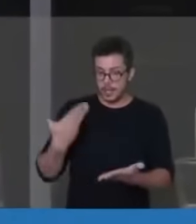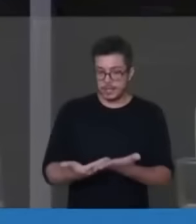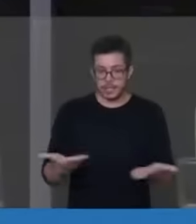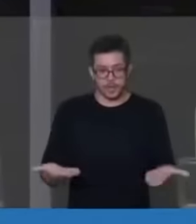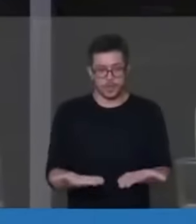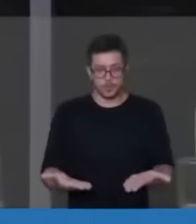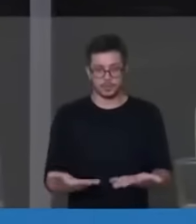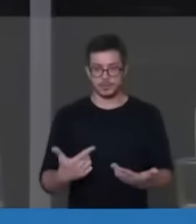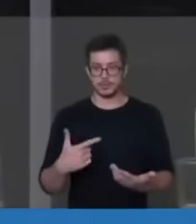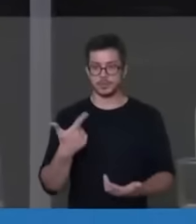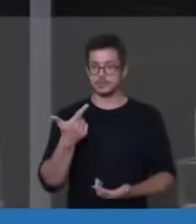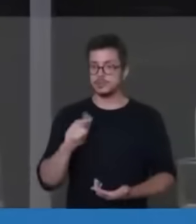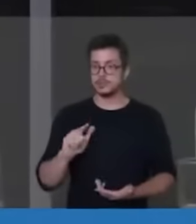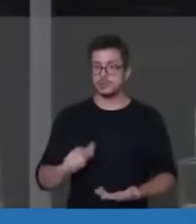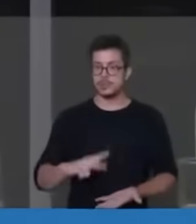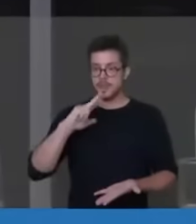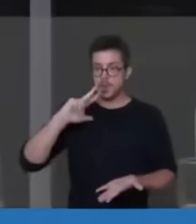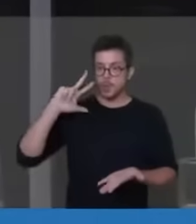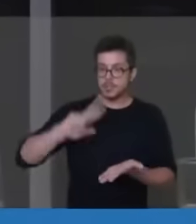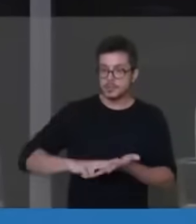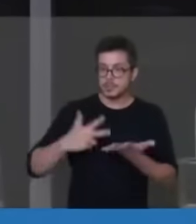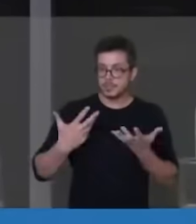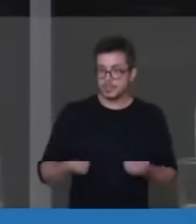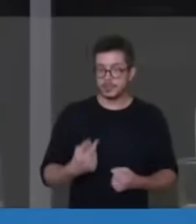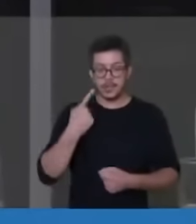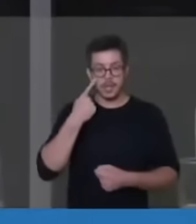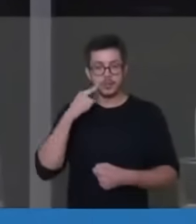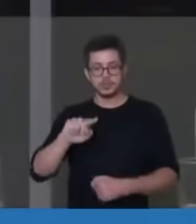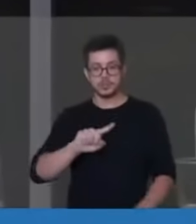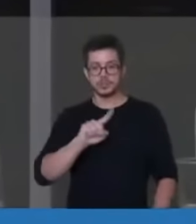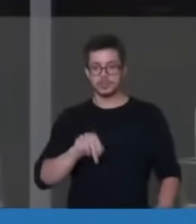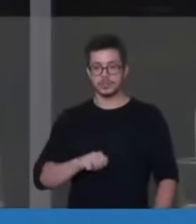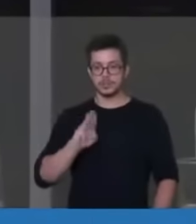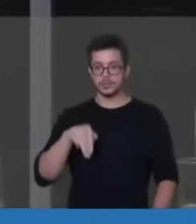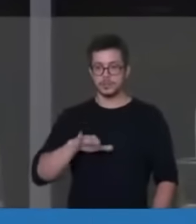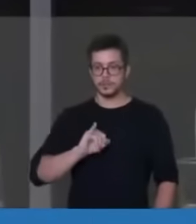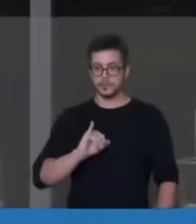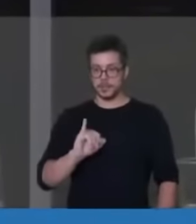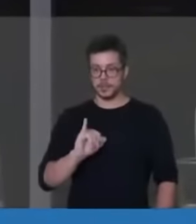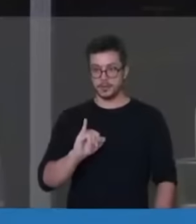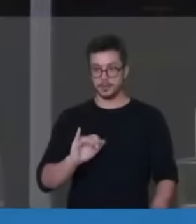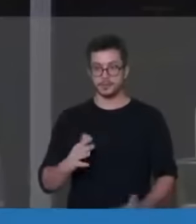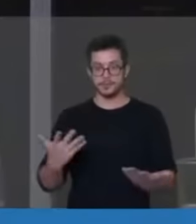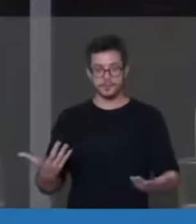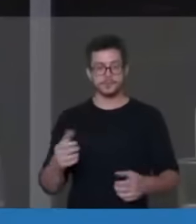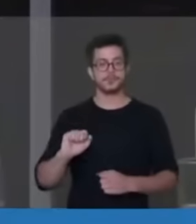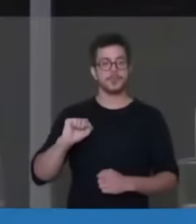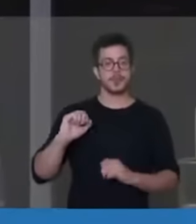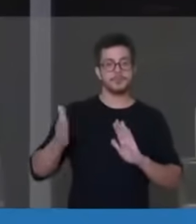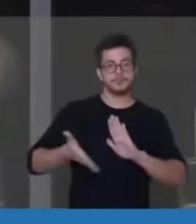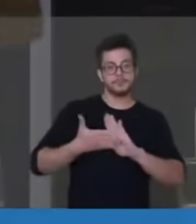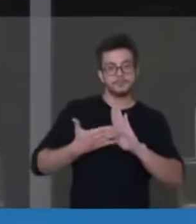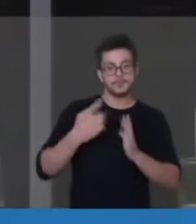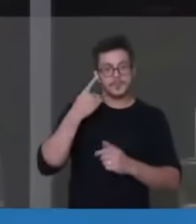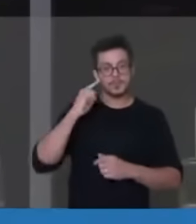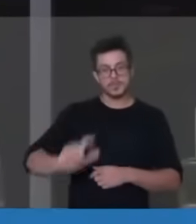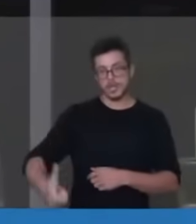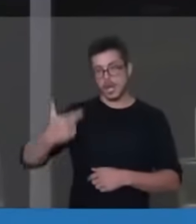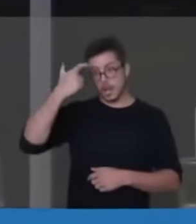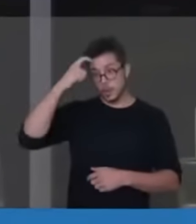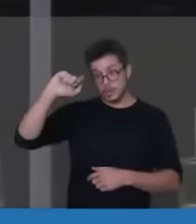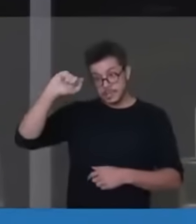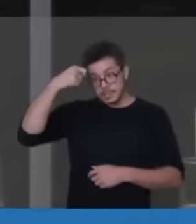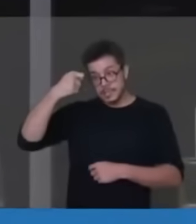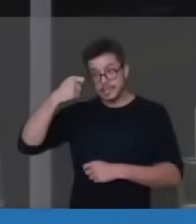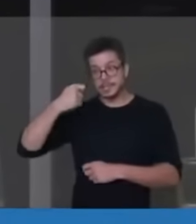reconheceu esse dia tão importante, Dia de Zumbi, Dia da Consciência Negra. Então, viva o Dia da Consciência Negra! Se hoje